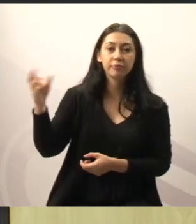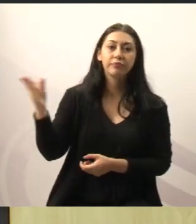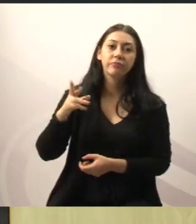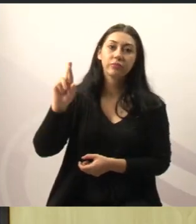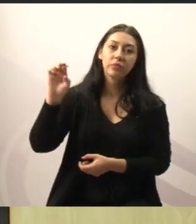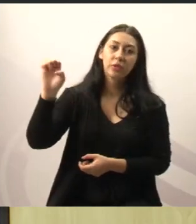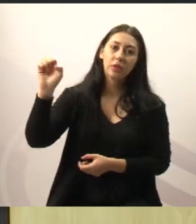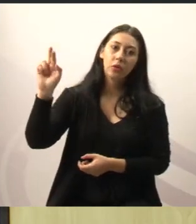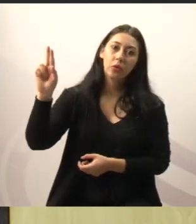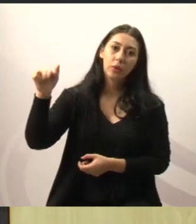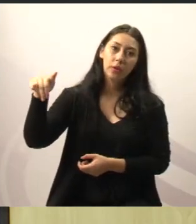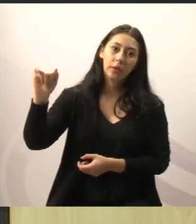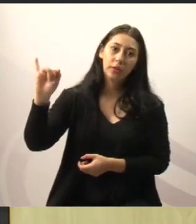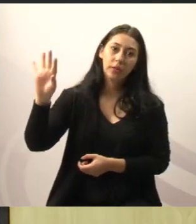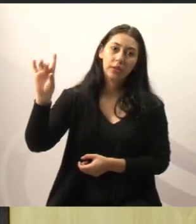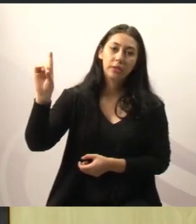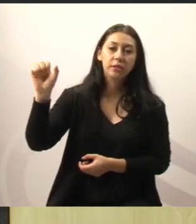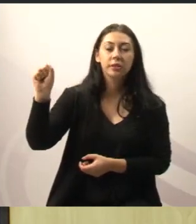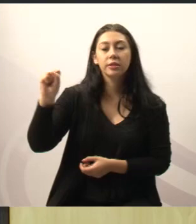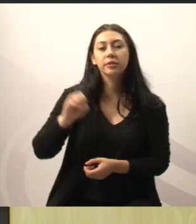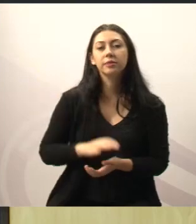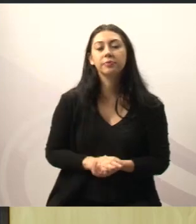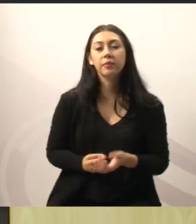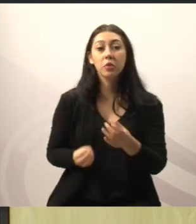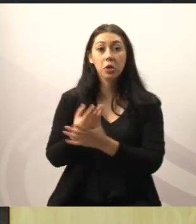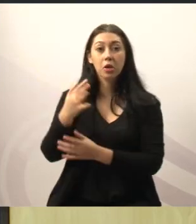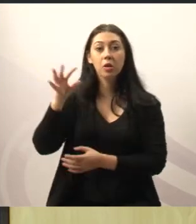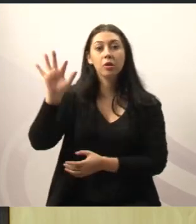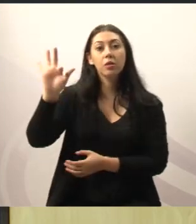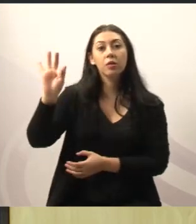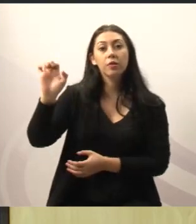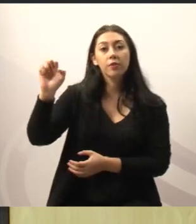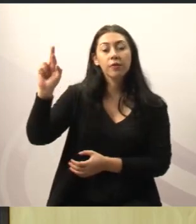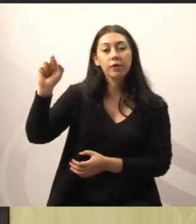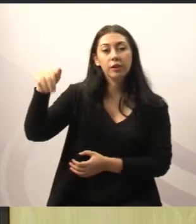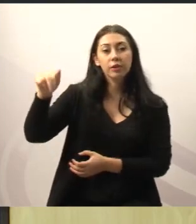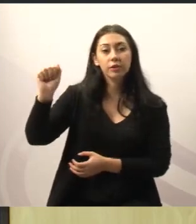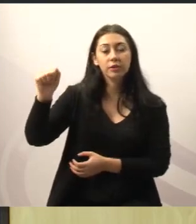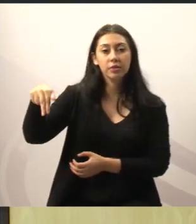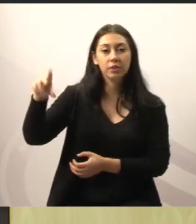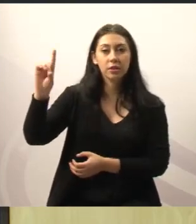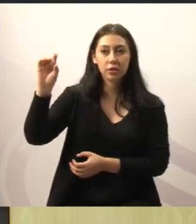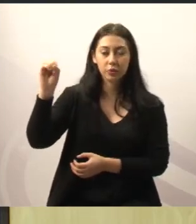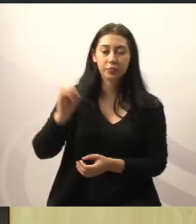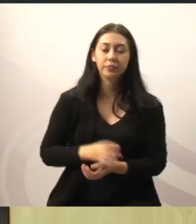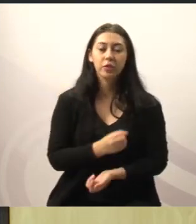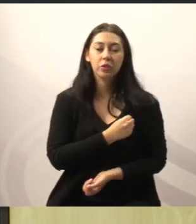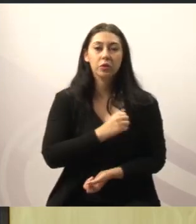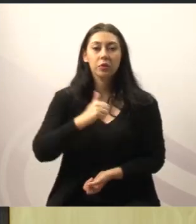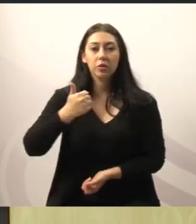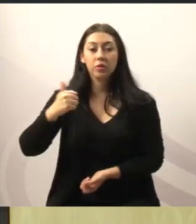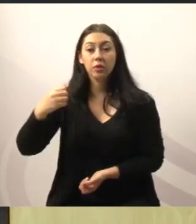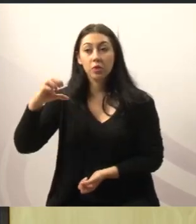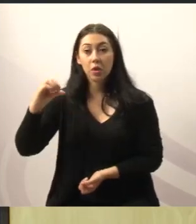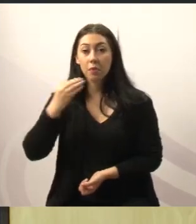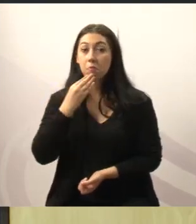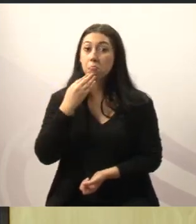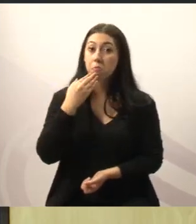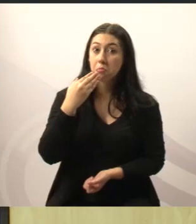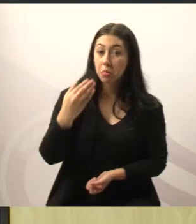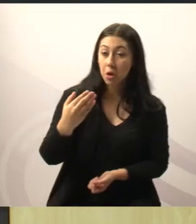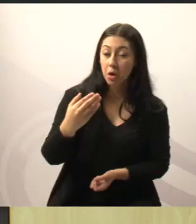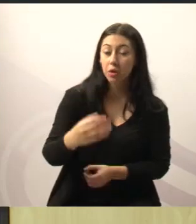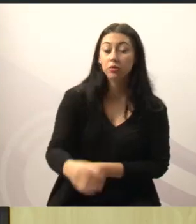Autoria, vereador Fernando da Ótica Original. Requerimento número 119. Requer informações ao Poder Executivo, Ministério Público do